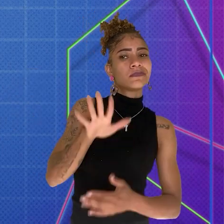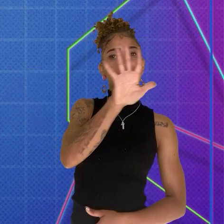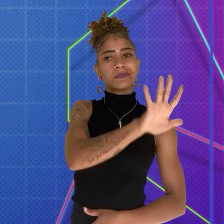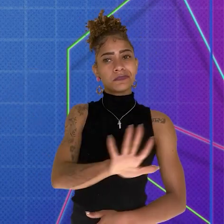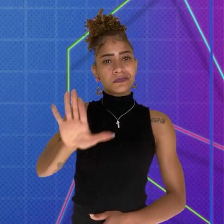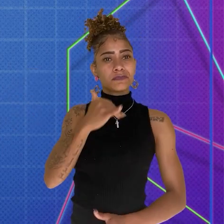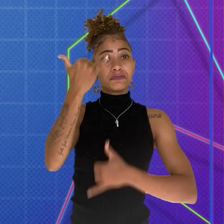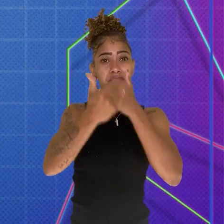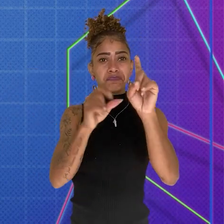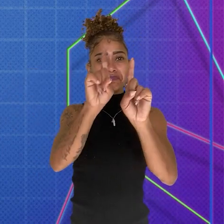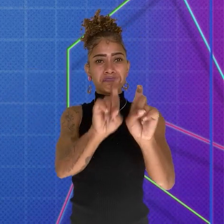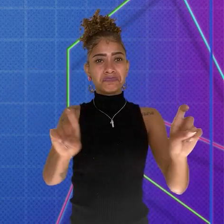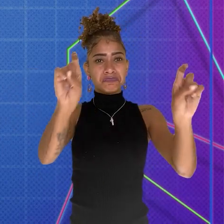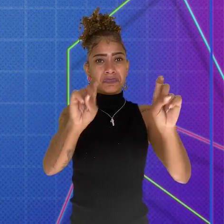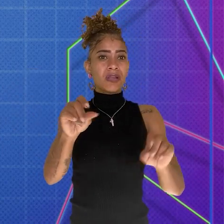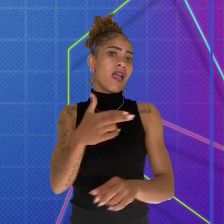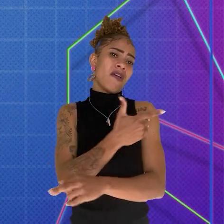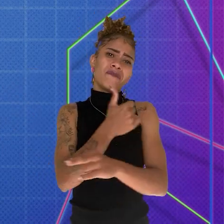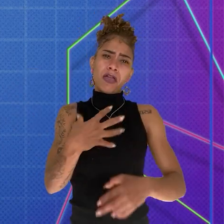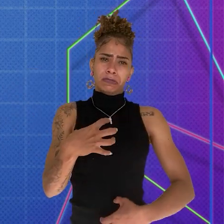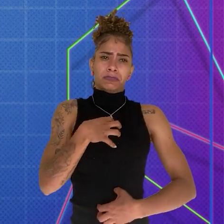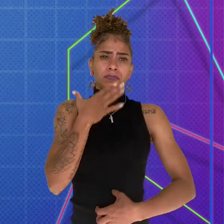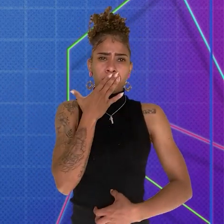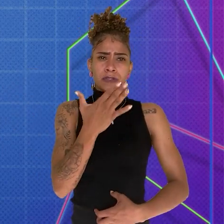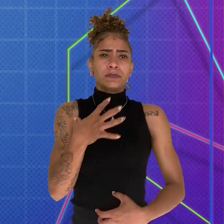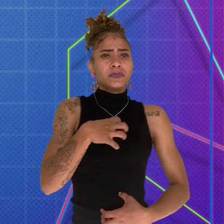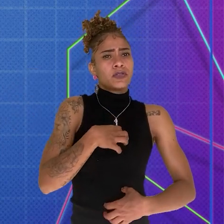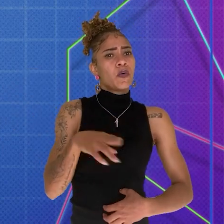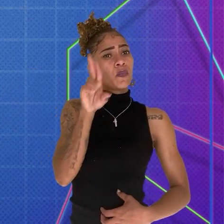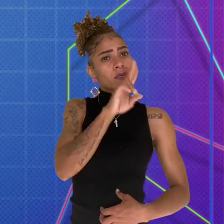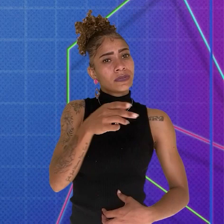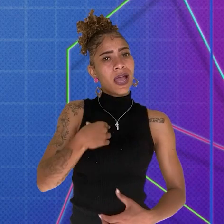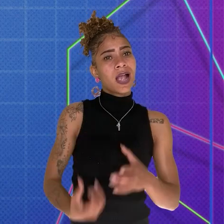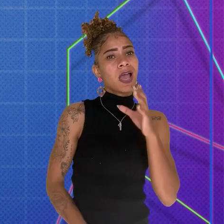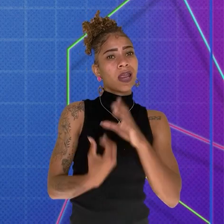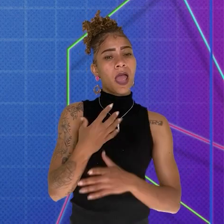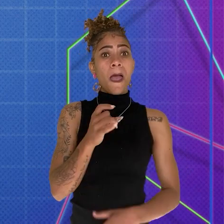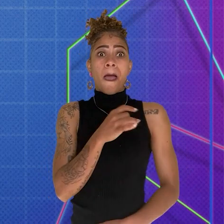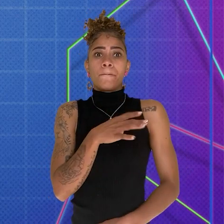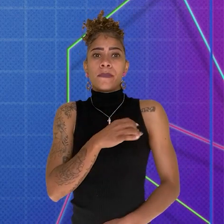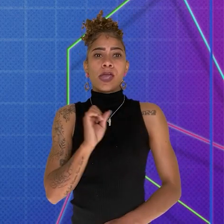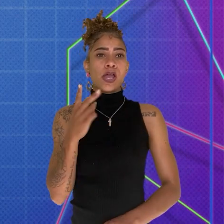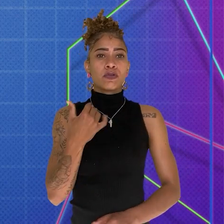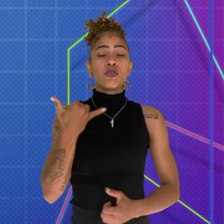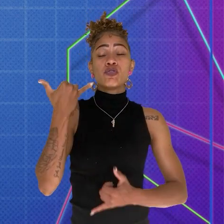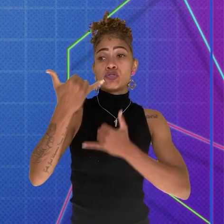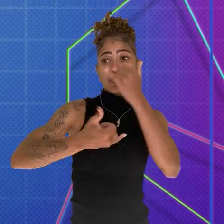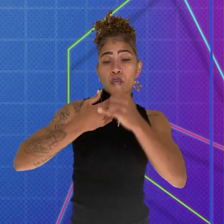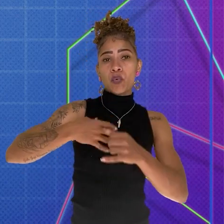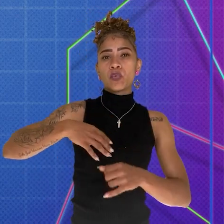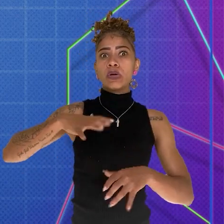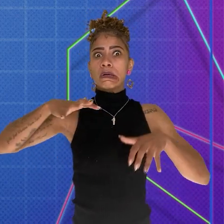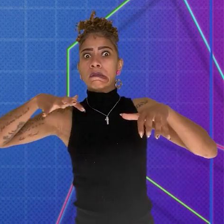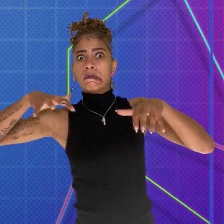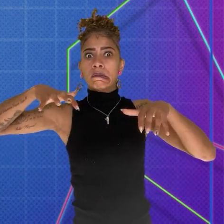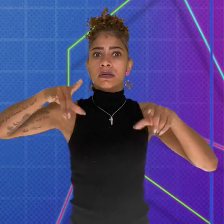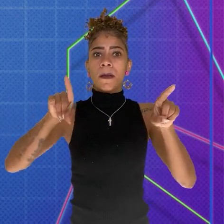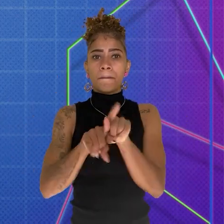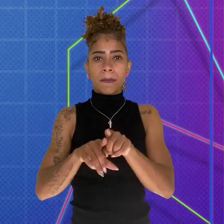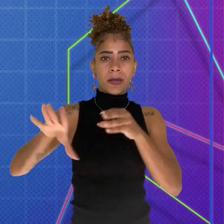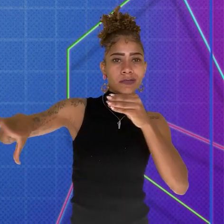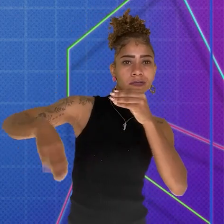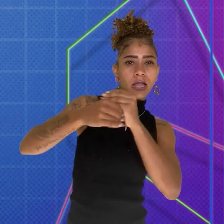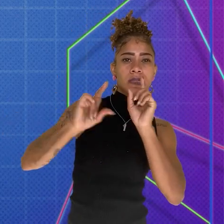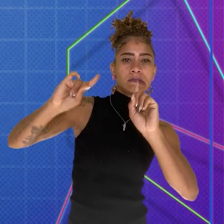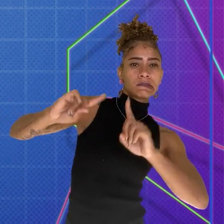do jogo. Existem diferentes maneiras de usar o som em jogos, como por exemplo, para criar tensão e suspense em jogos de terror ou suspense, ou